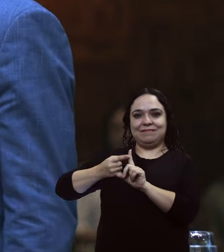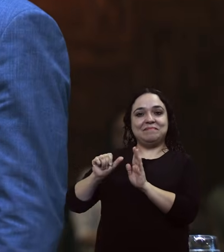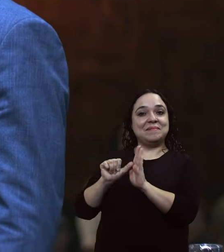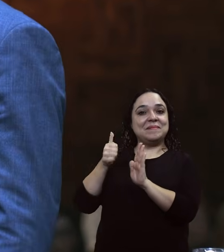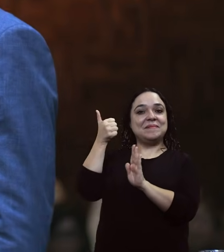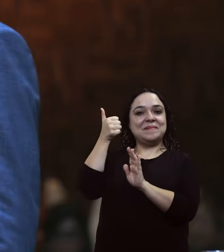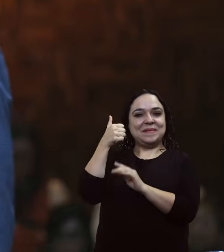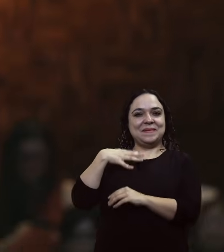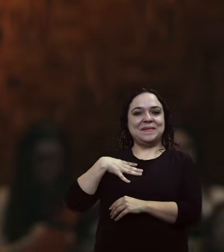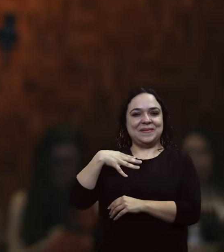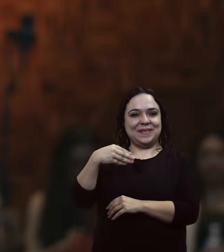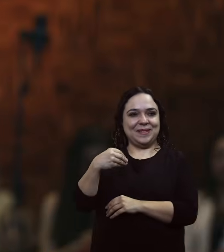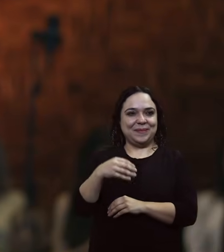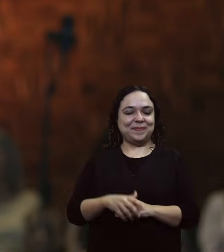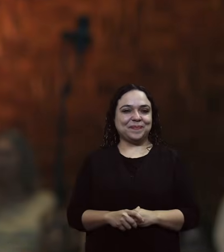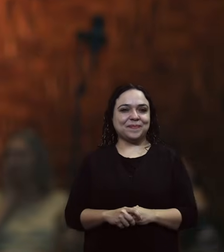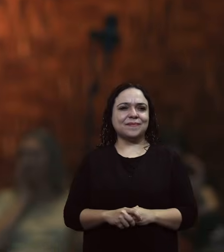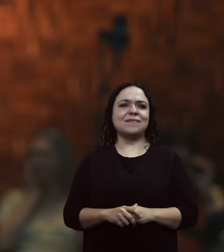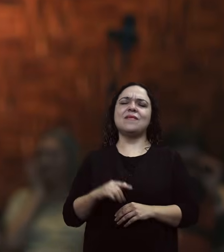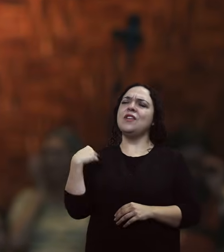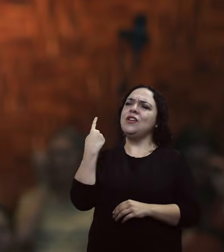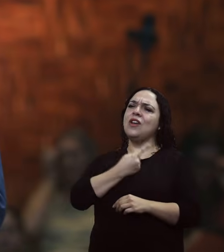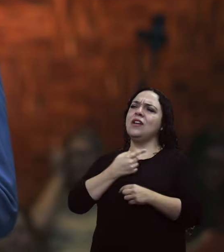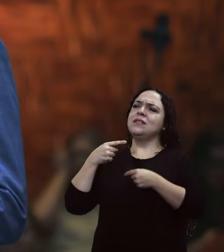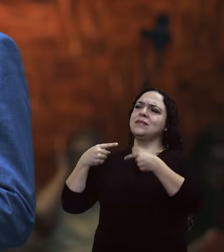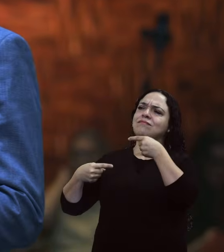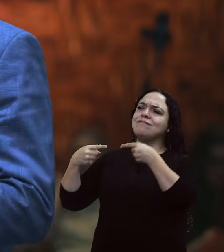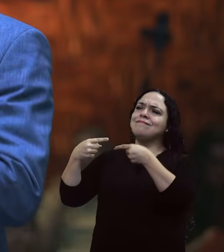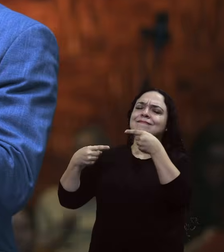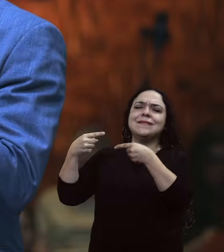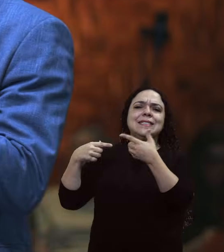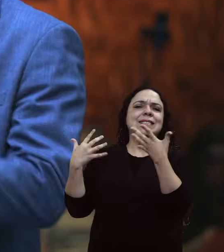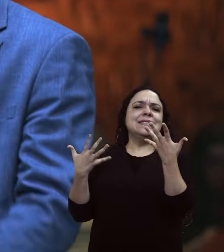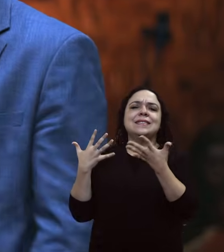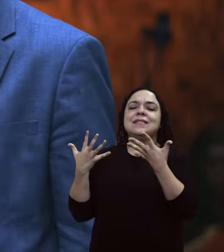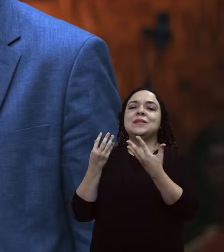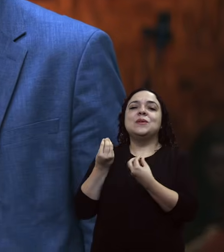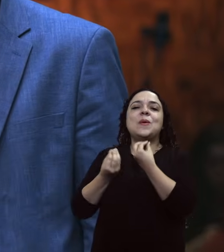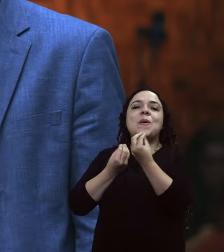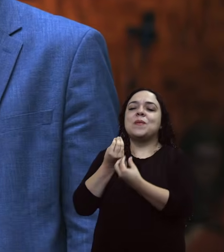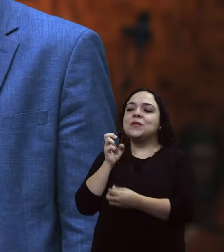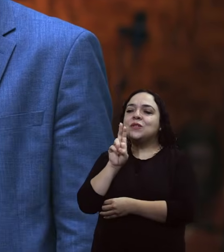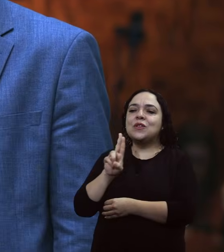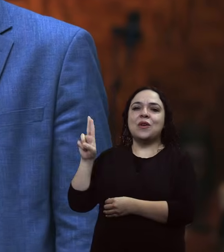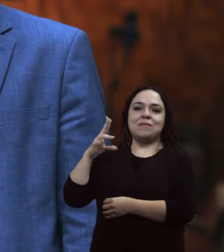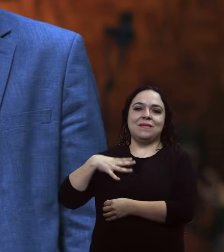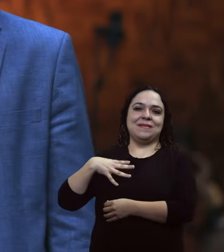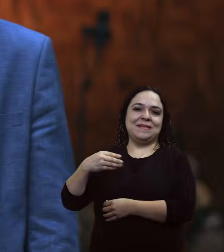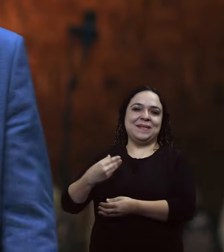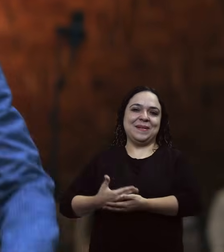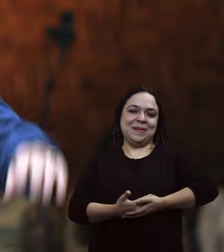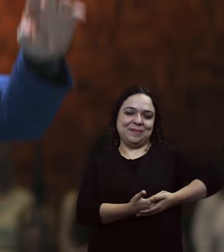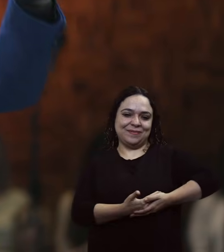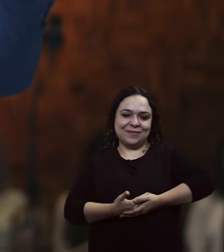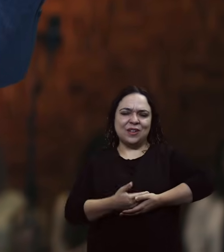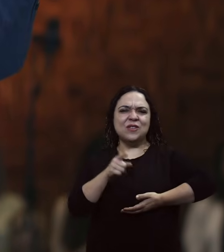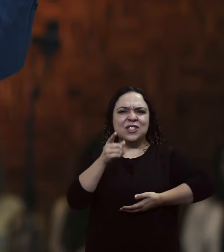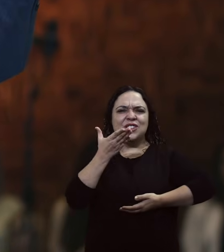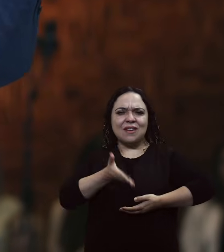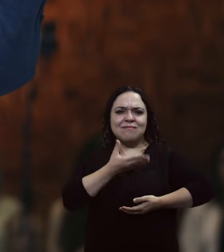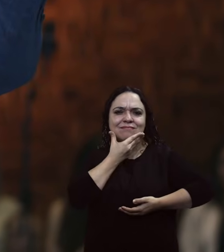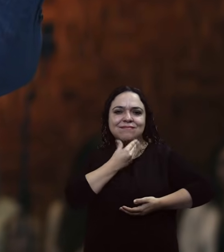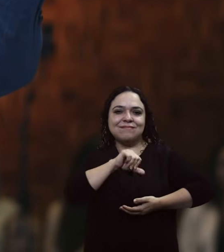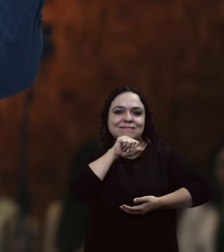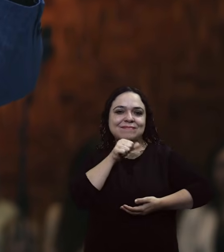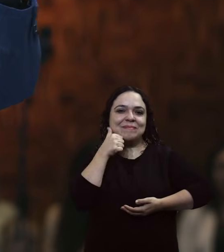filho, uma discussão nossa em casa era a respeito do nome do neném. Eu não sei aqui, quem já é pai, levanta a